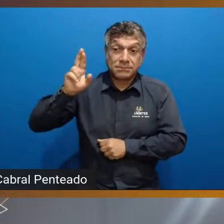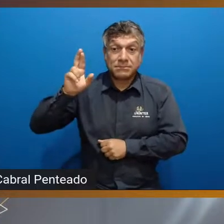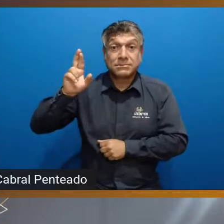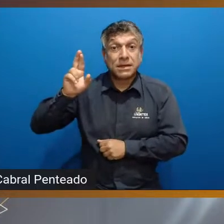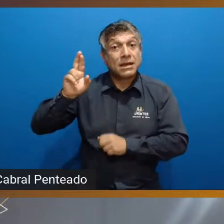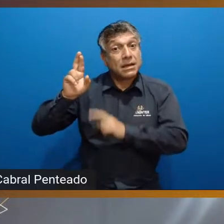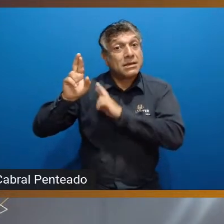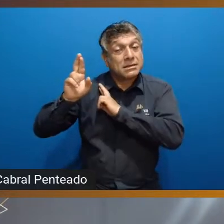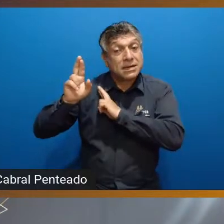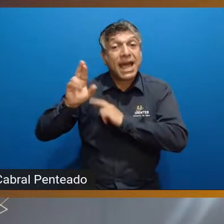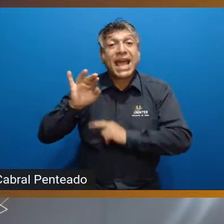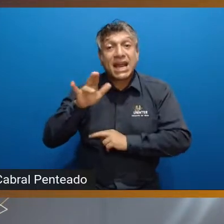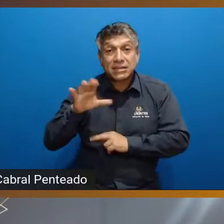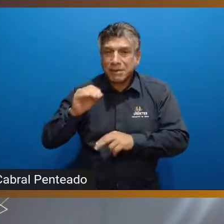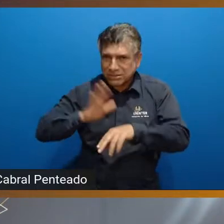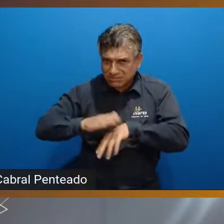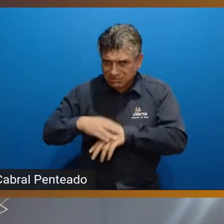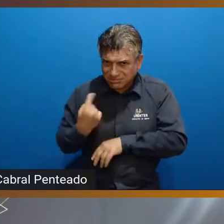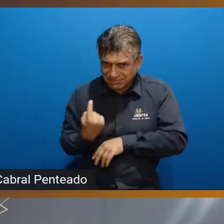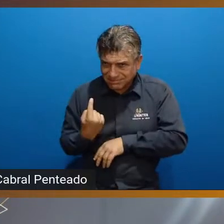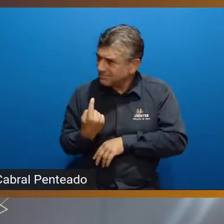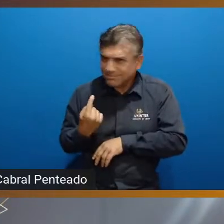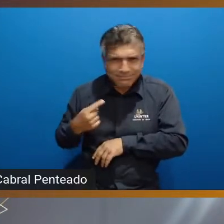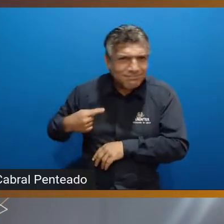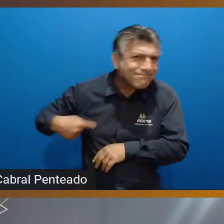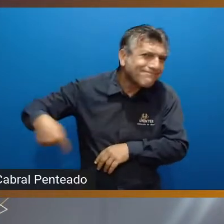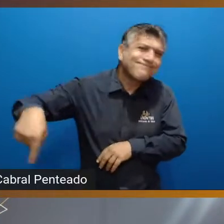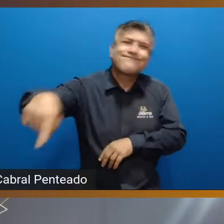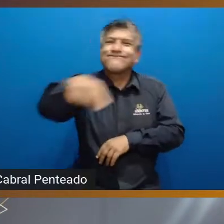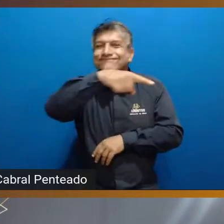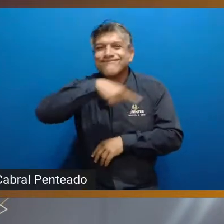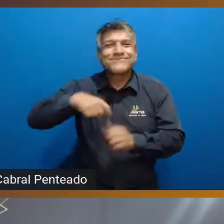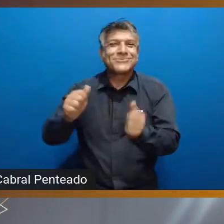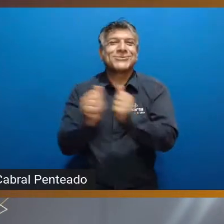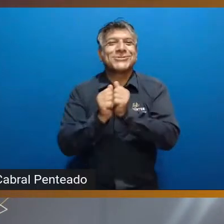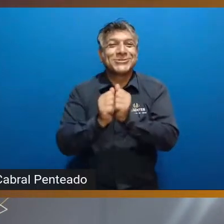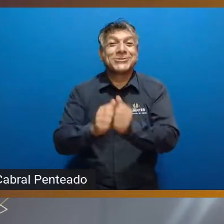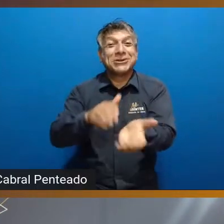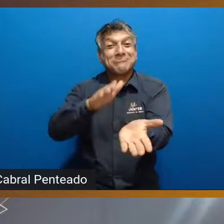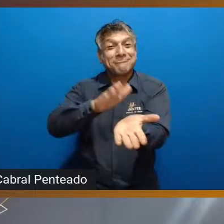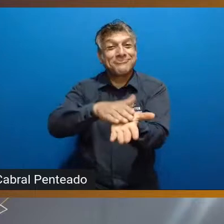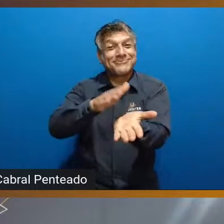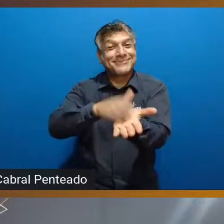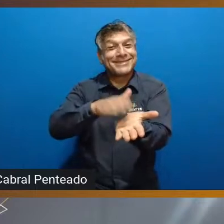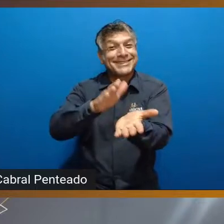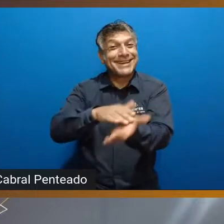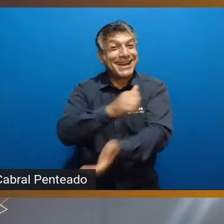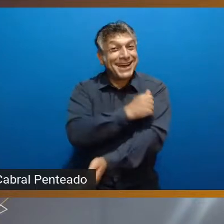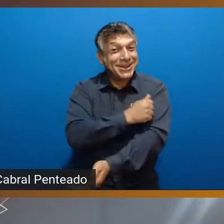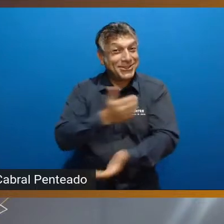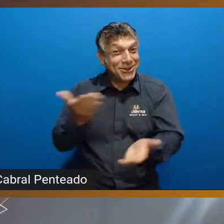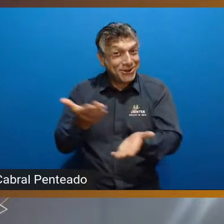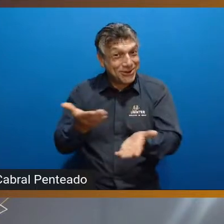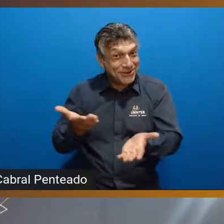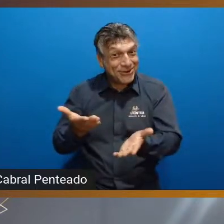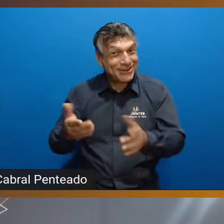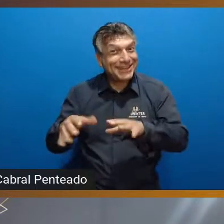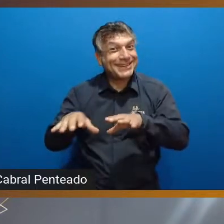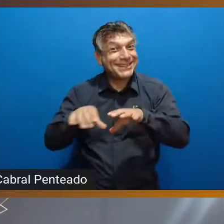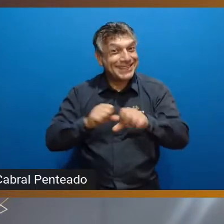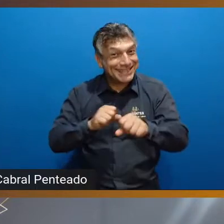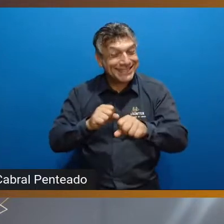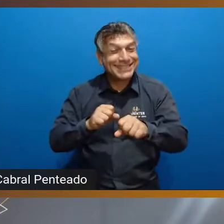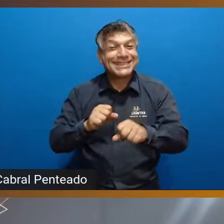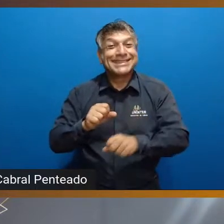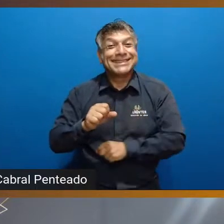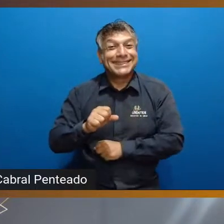mas o egresso é de vocês, de todos esses alunos que estão aqui e parabéns esses alunos que hoje, esses alunos que estão se formando, que estão em